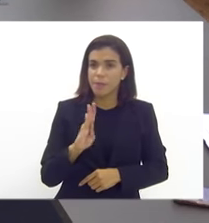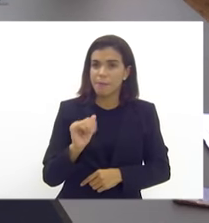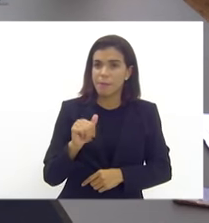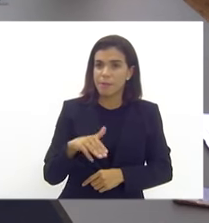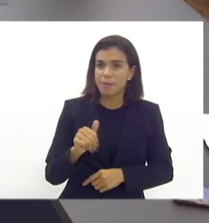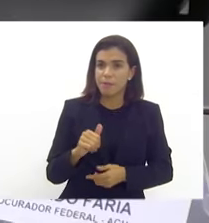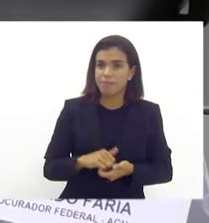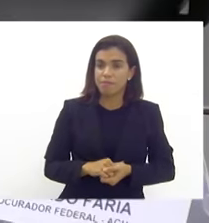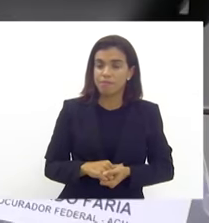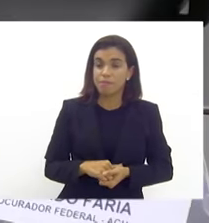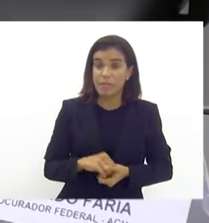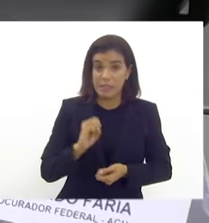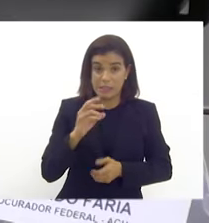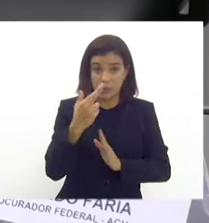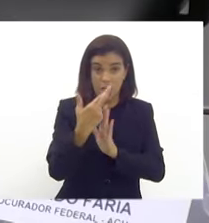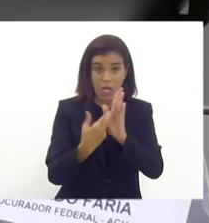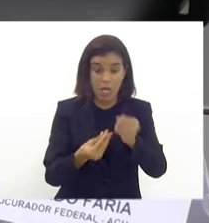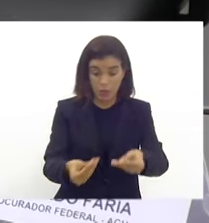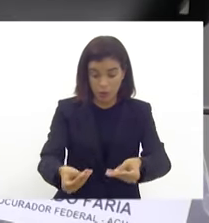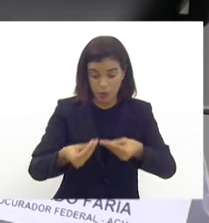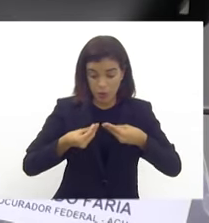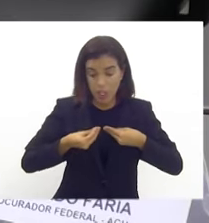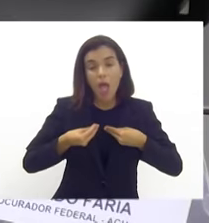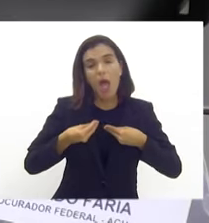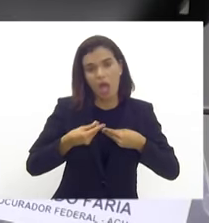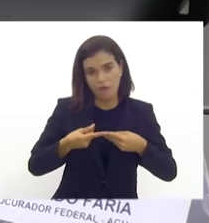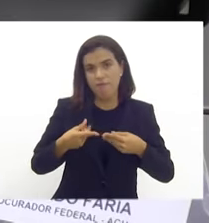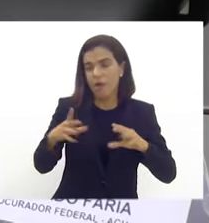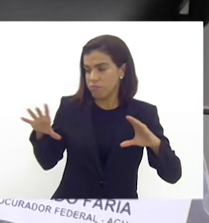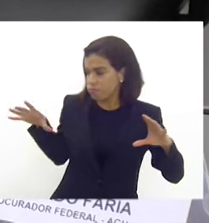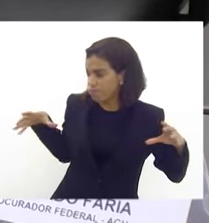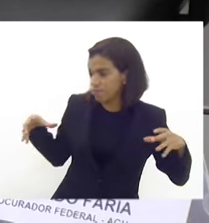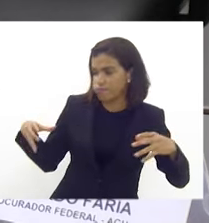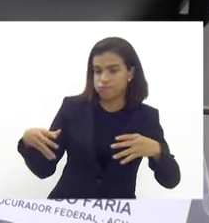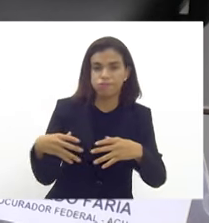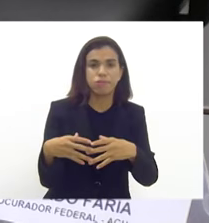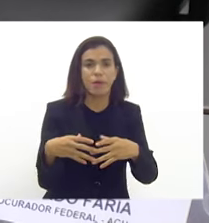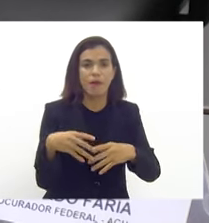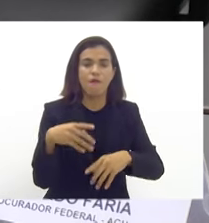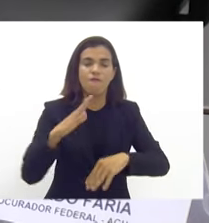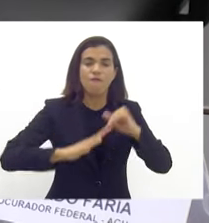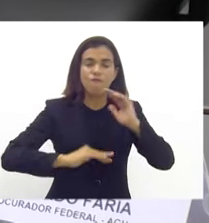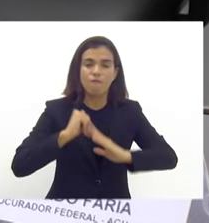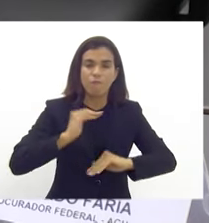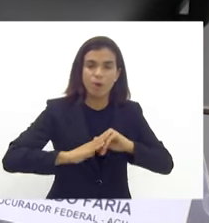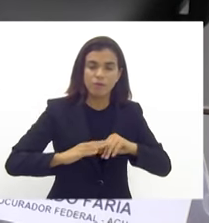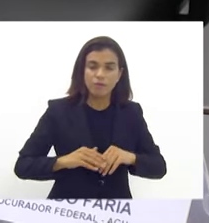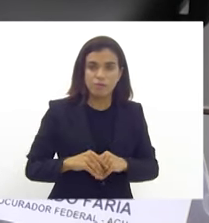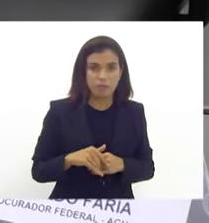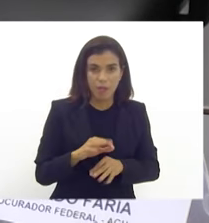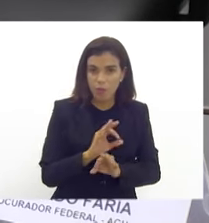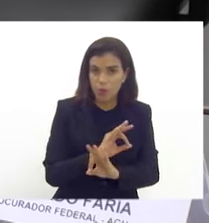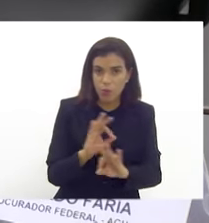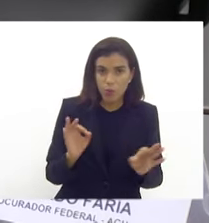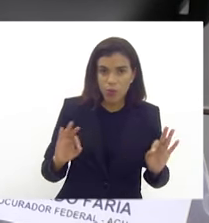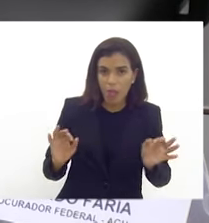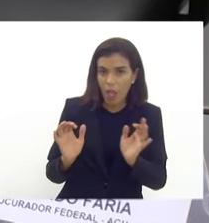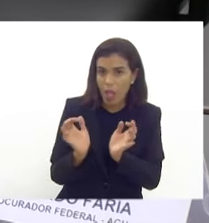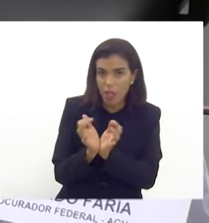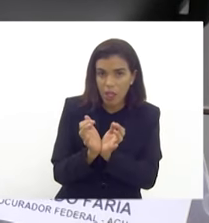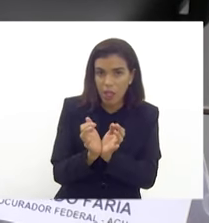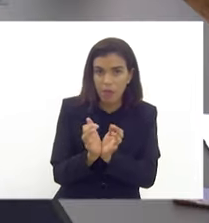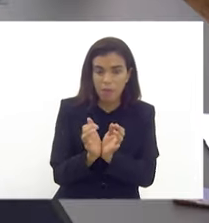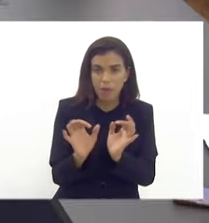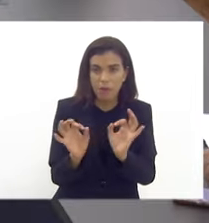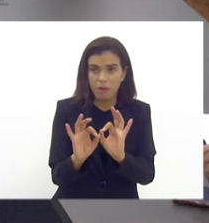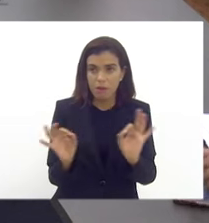relatório chegar às nossas mãos o Ibama vai acionar sua equipe de emergência para atuar mas não tem nenhum tipo de alguma equipe alguma